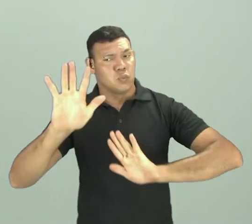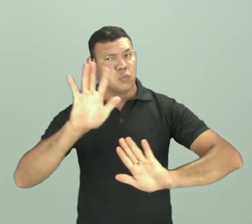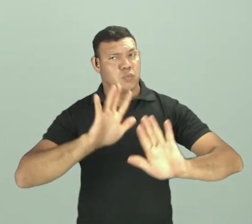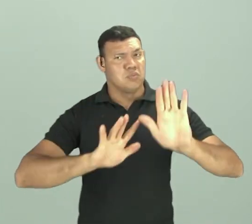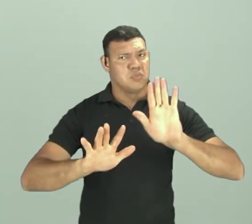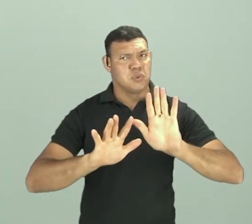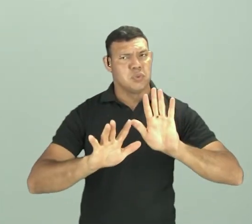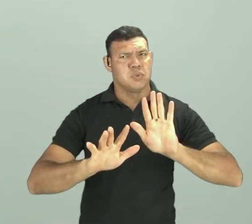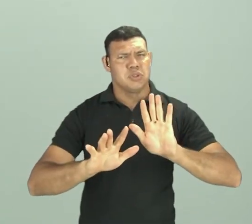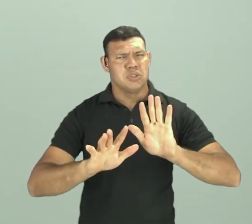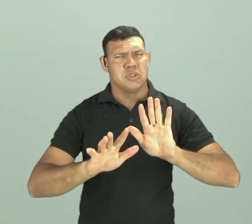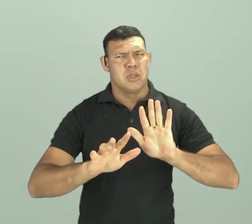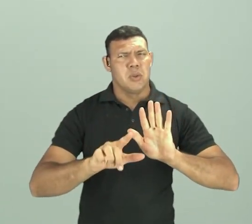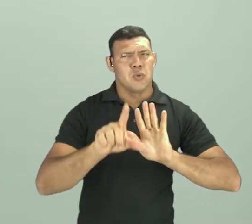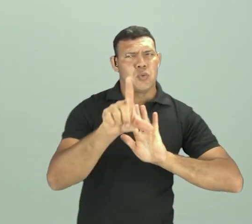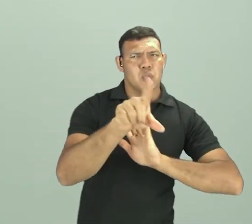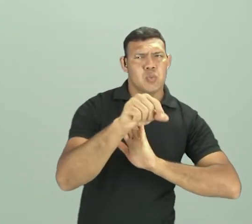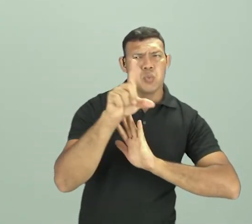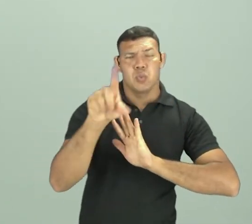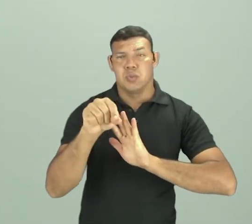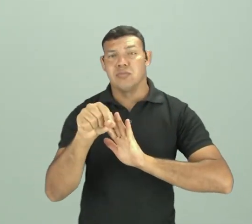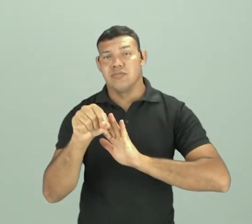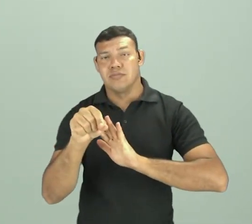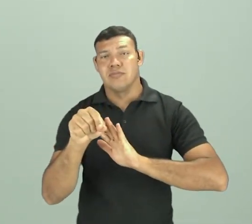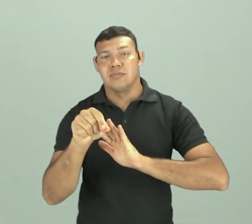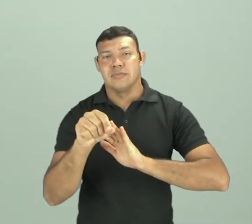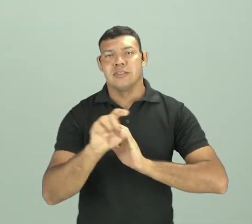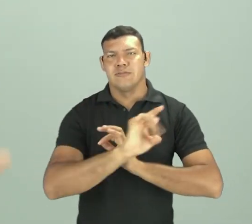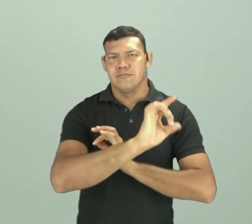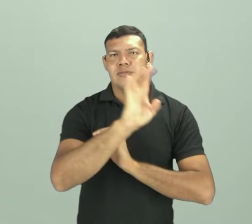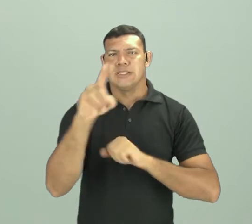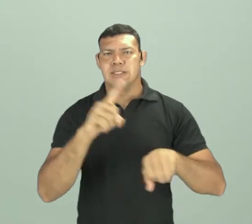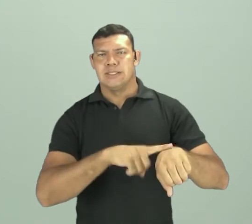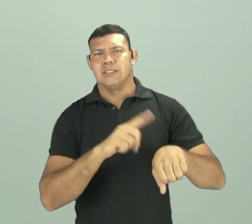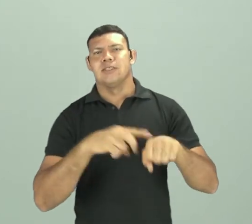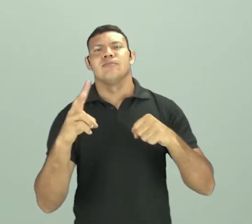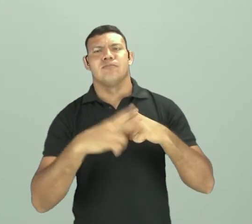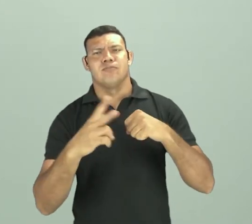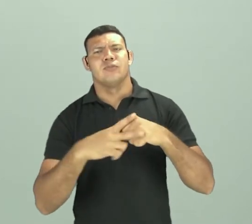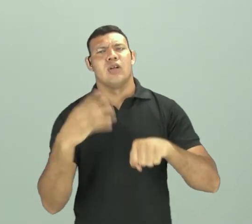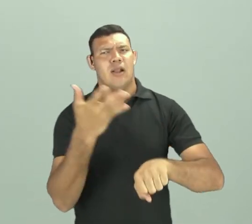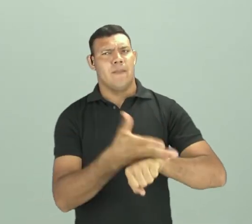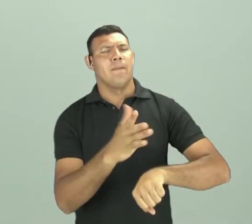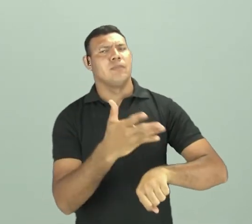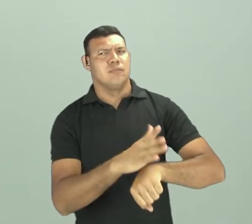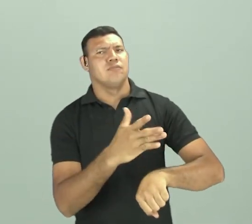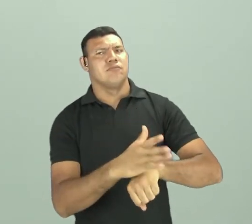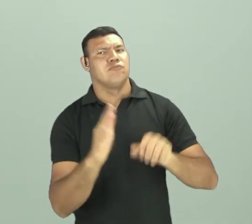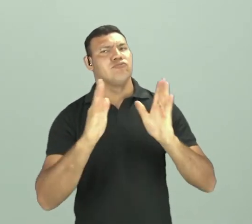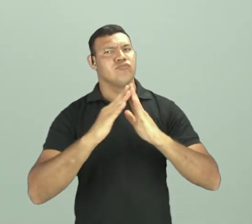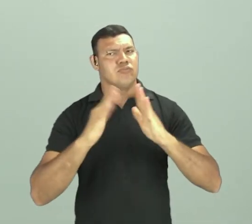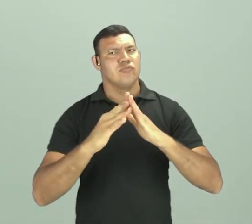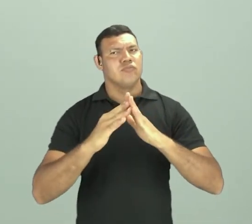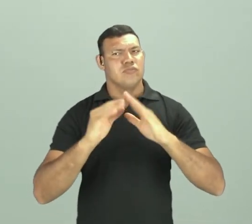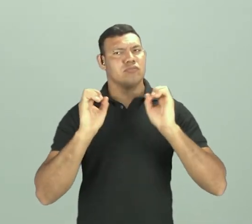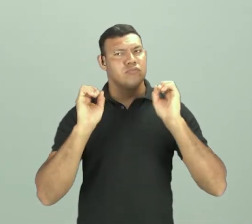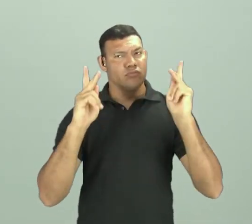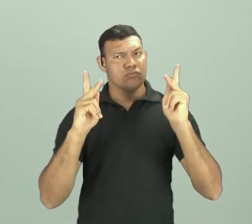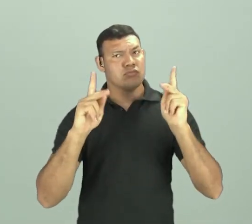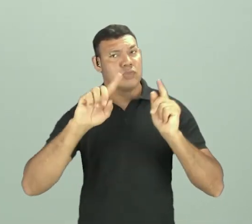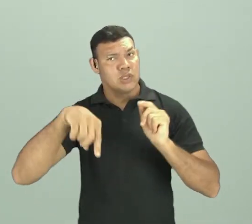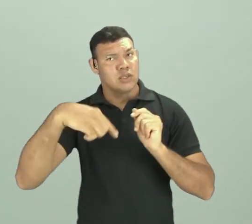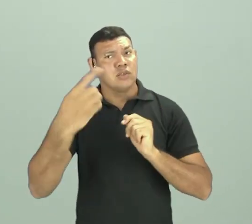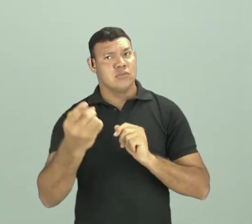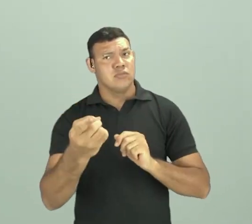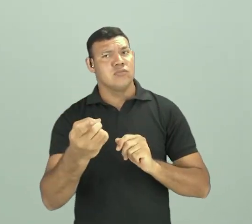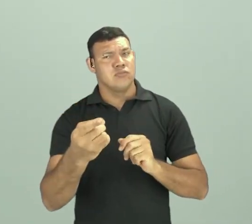pegar um exemplo de cada tempo verbal, para que vocês possam praticar em casa como utilizar os tempos verbais. Ok? E não se esqueçam depois